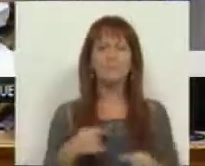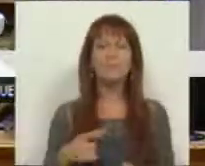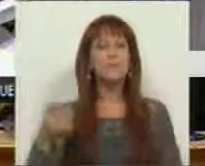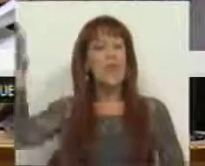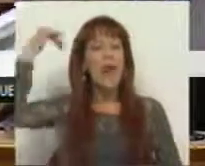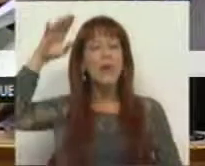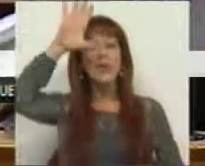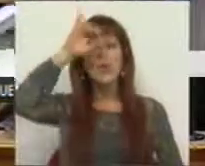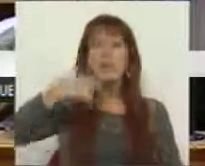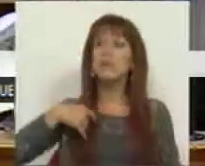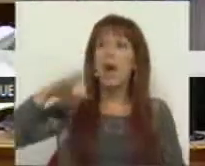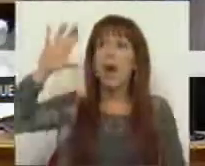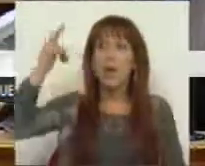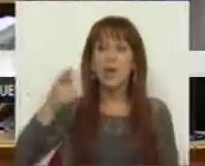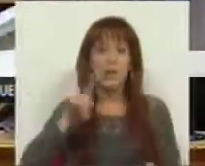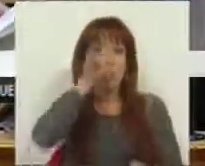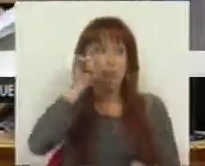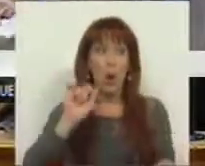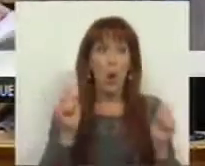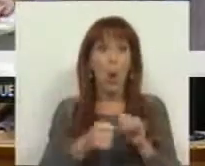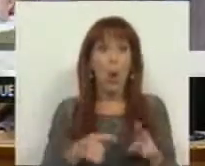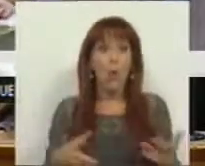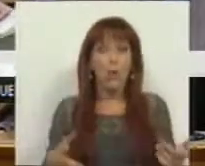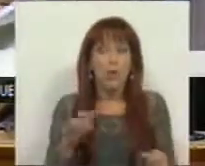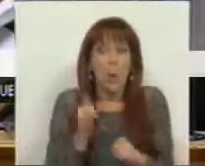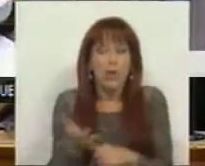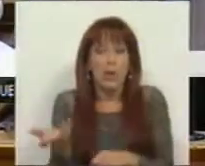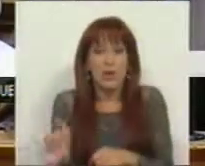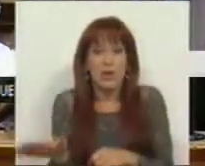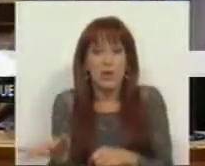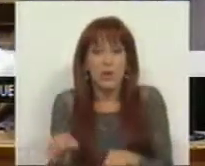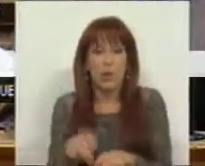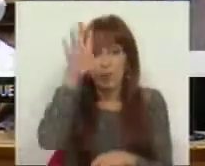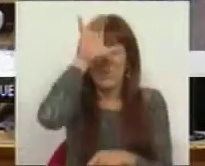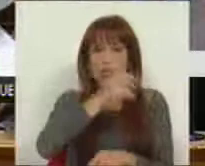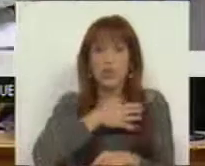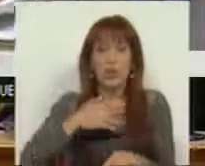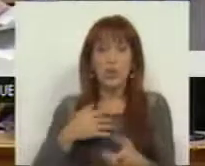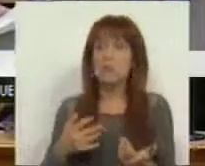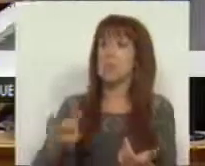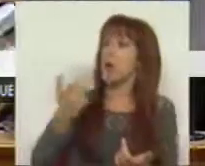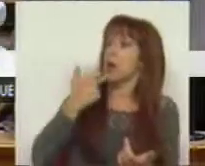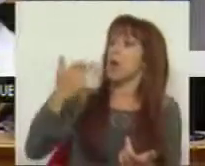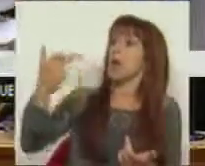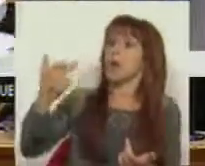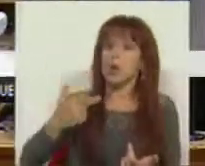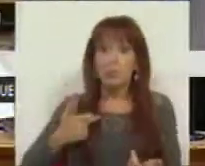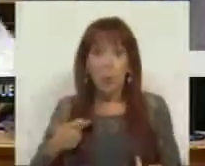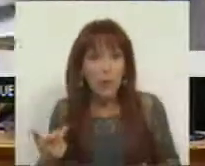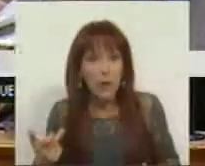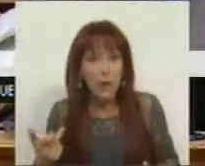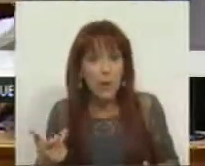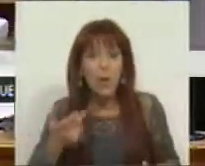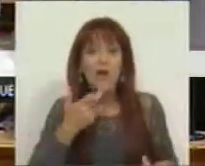altura, o Governo, por acaso, nesta questão, contrariamente àquilo, a outras situações do Ministério da Saúde, até respondeu e